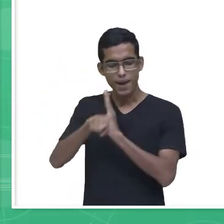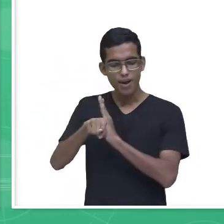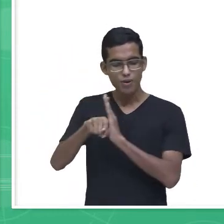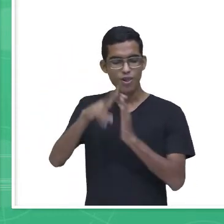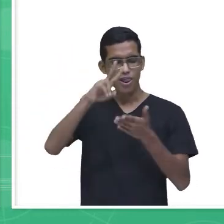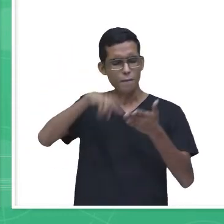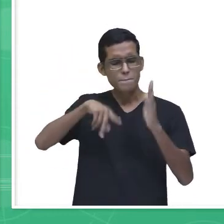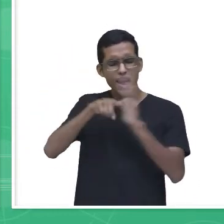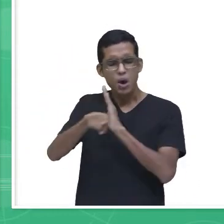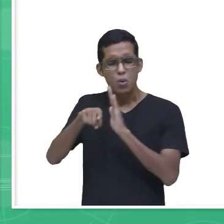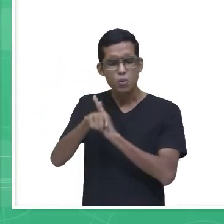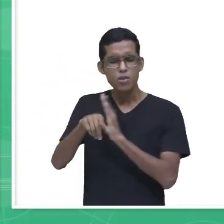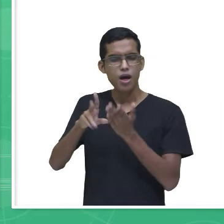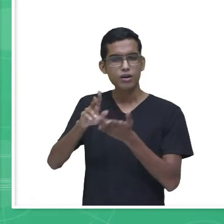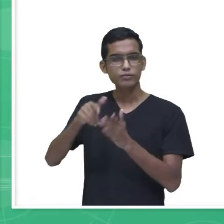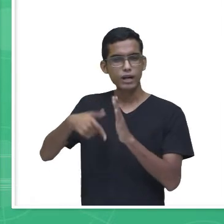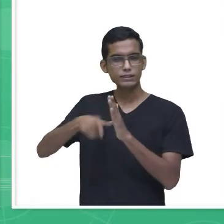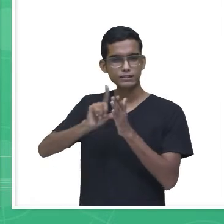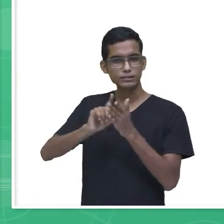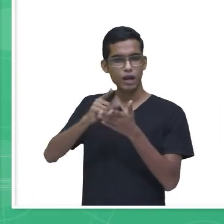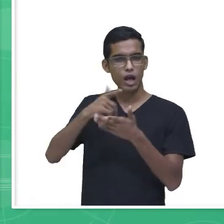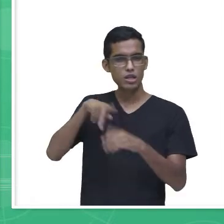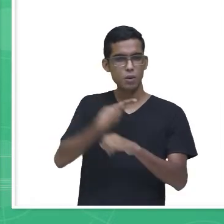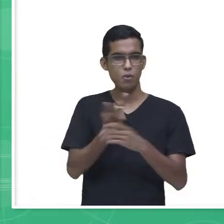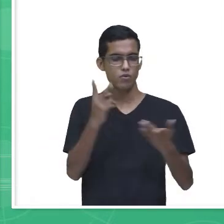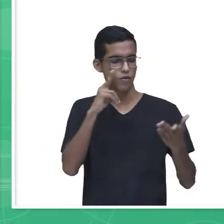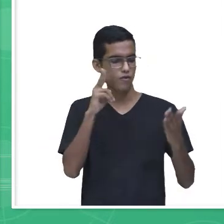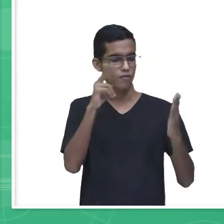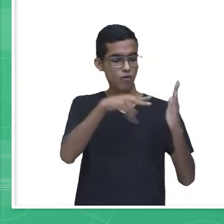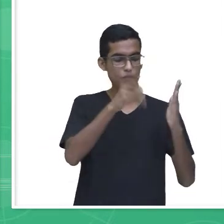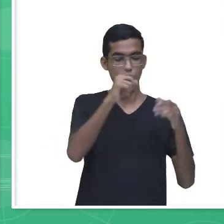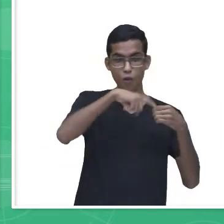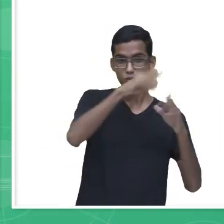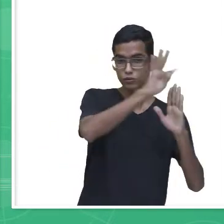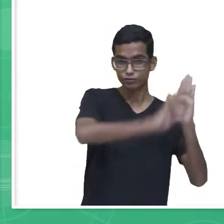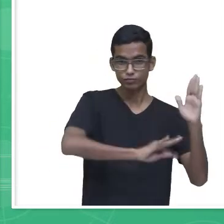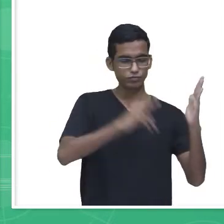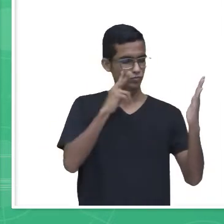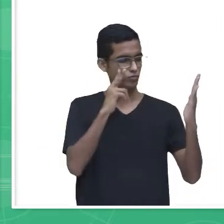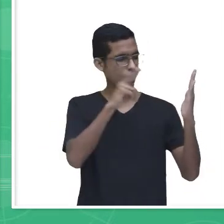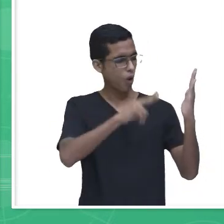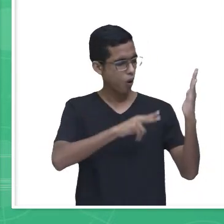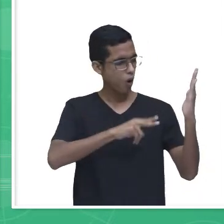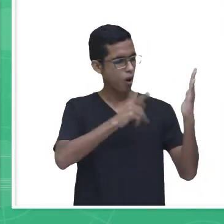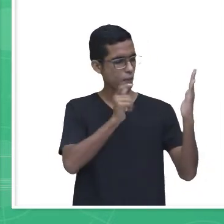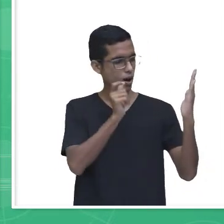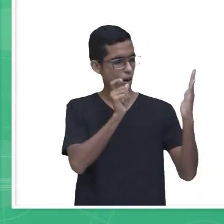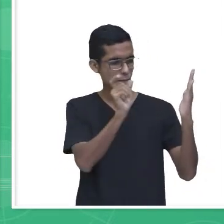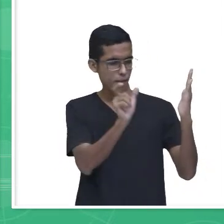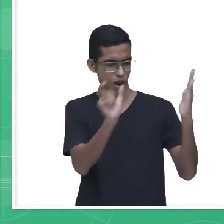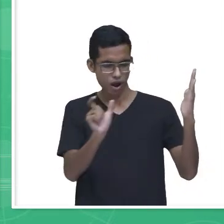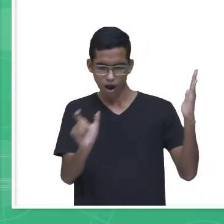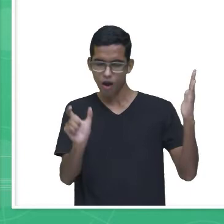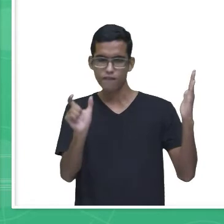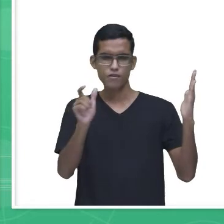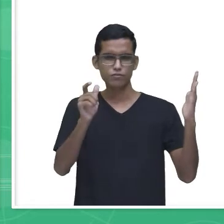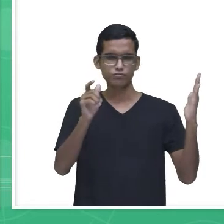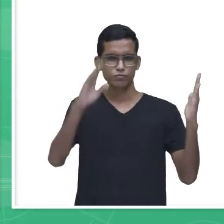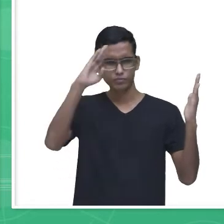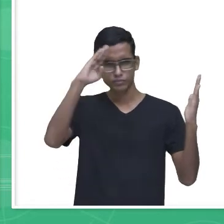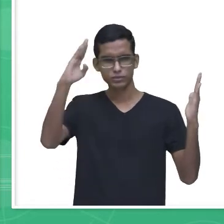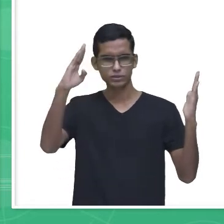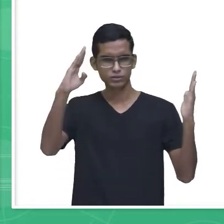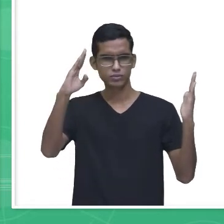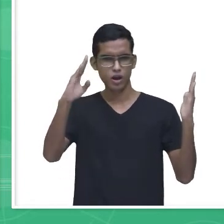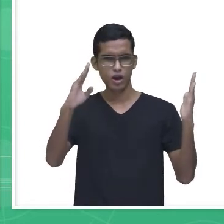a resposta com mais facilidade. Ao ler atentamente a pergunta, voltamos ao texto para identificar as palavras-chave como human